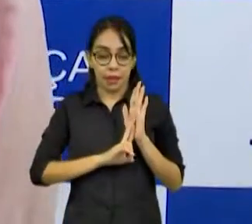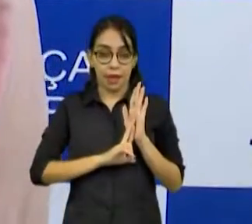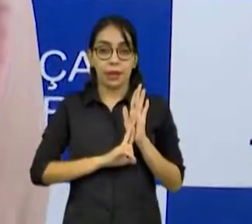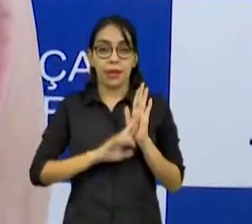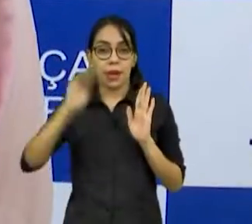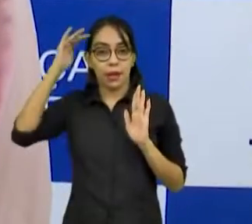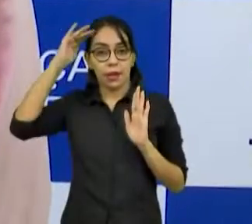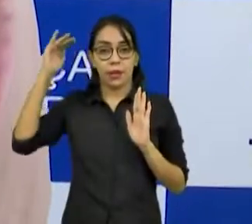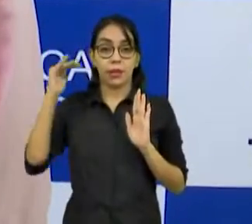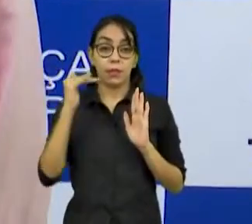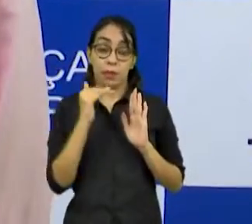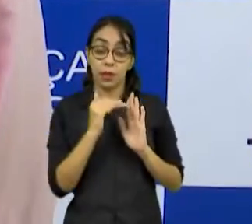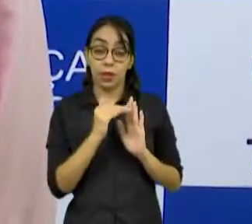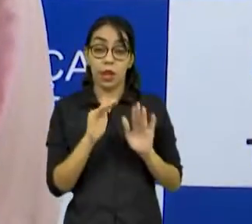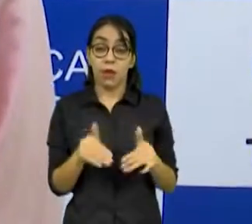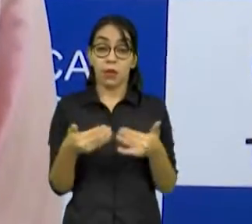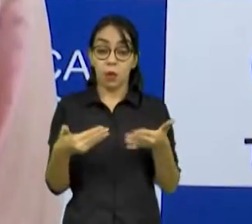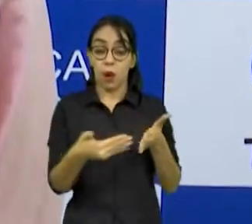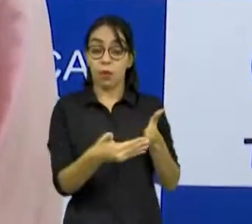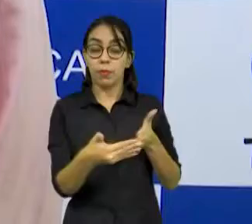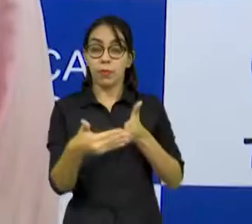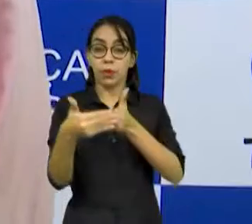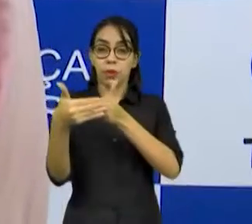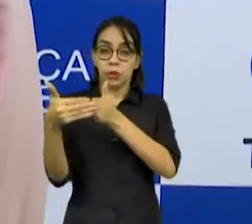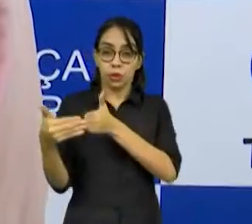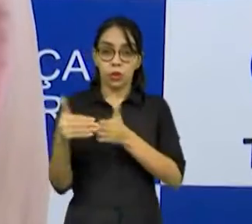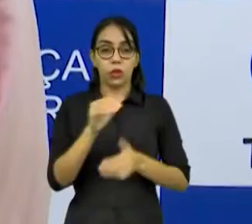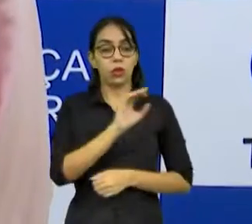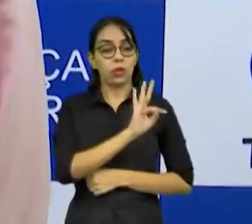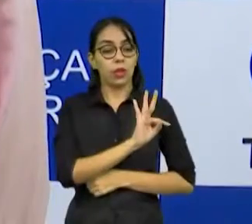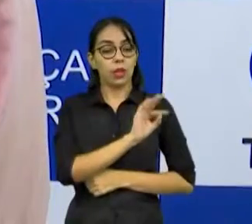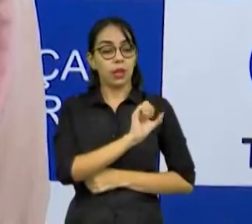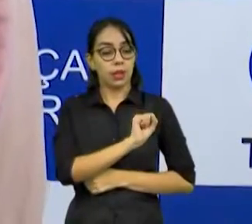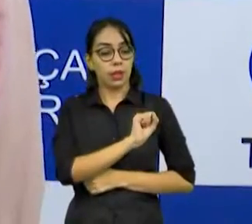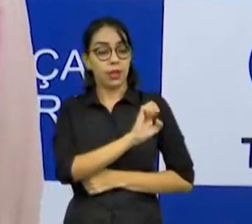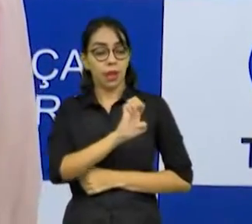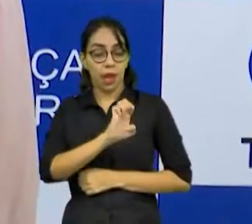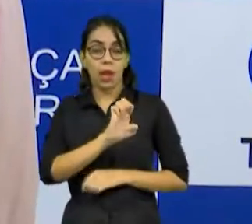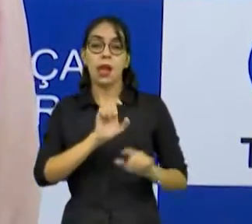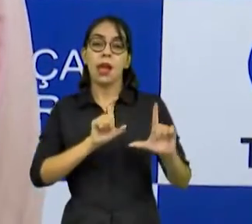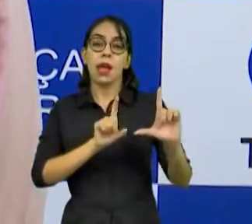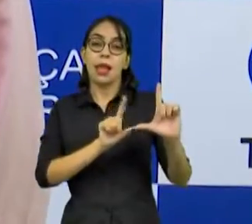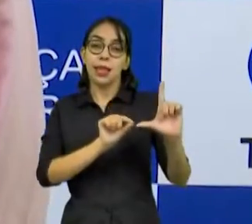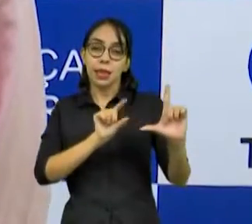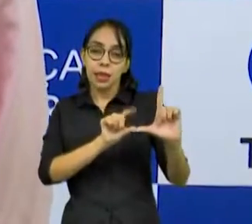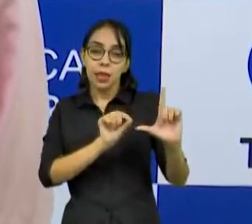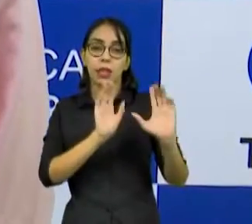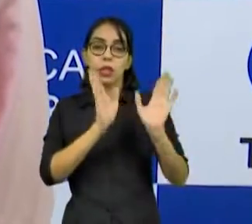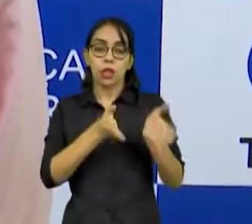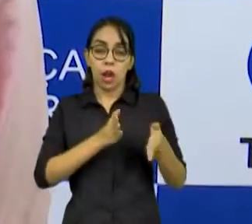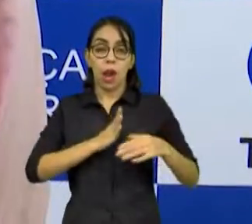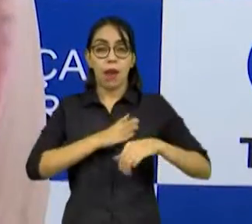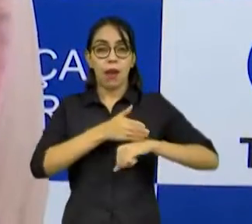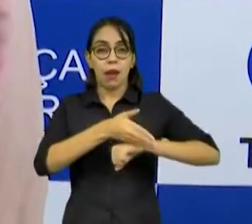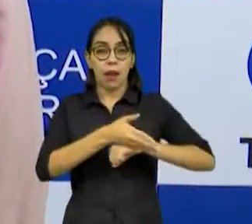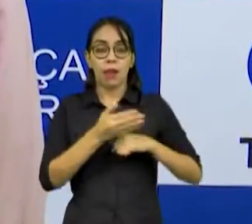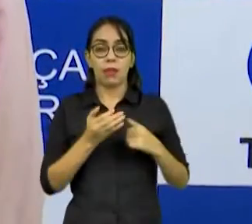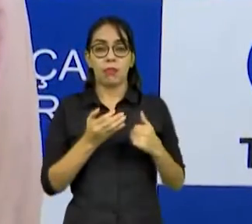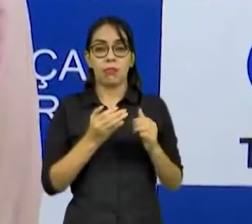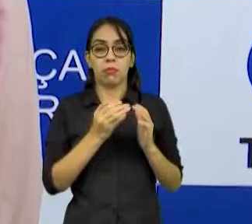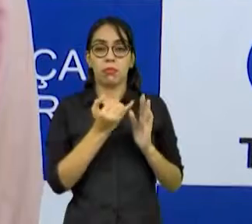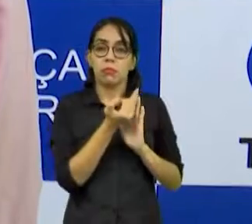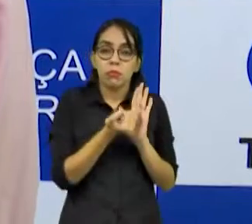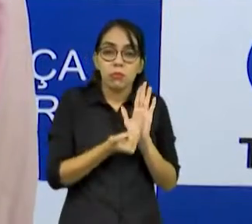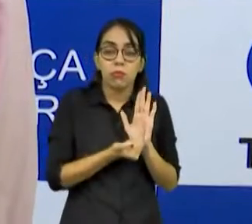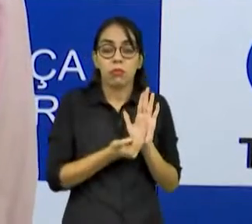Então, elas fazem um requerimento junto ao TSE, existe um link para isso, ela precisa atender a alguns requisitos da